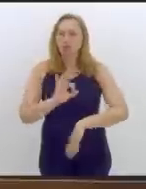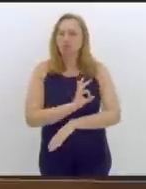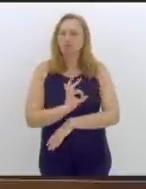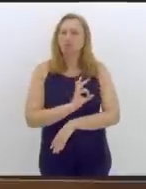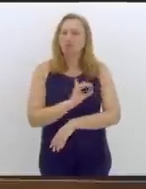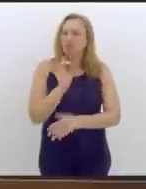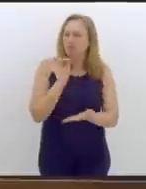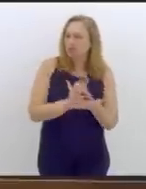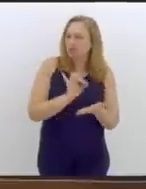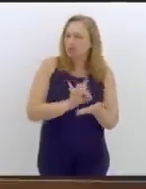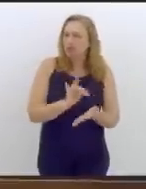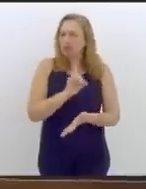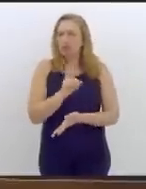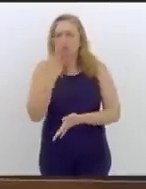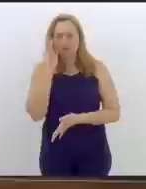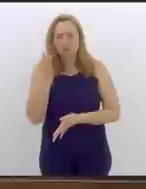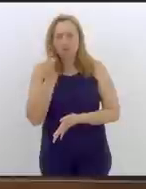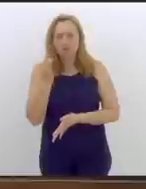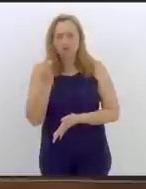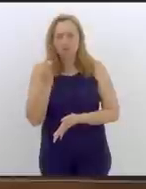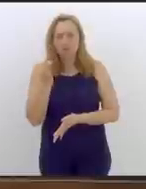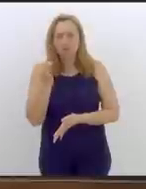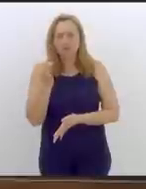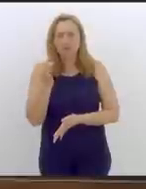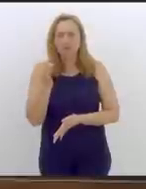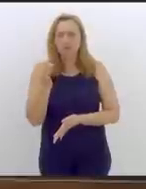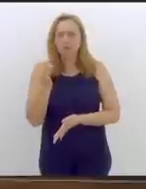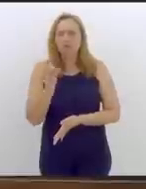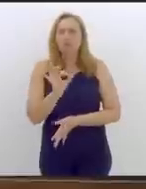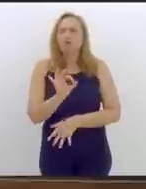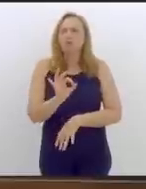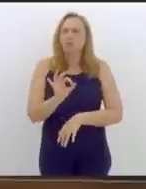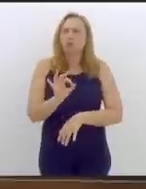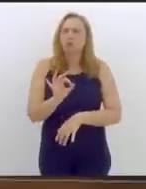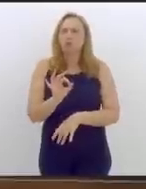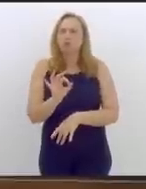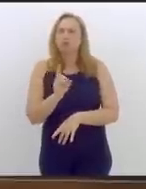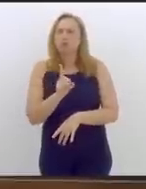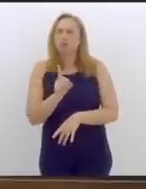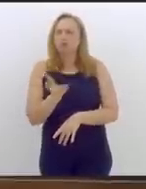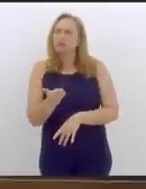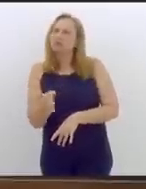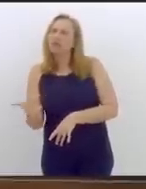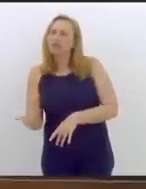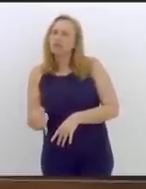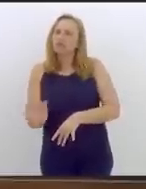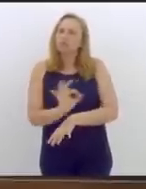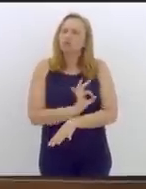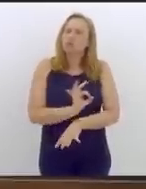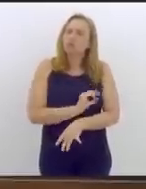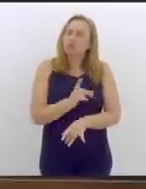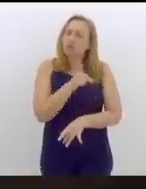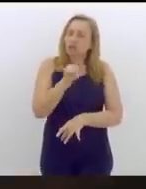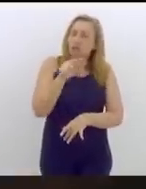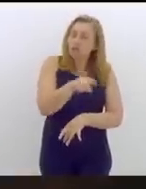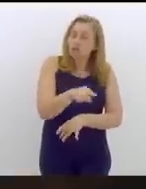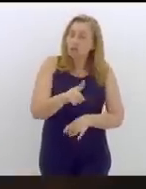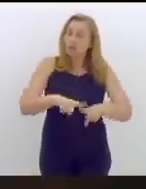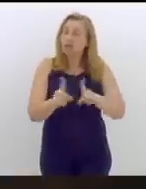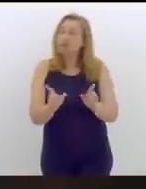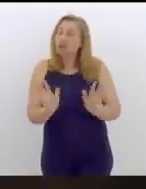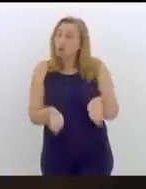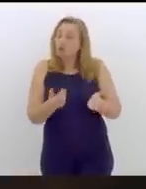contaria com aquele policial naquele dia correto e passou a contar então automaticamente você passa a ter um aumento de efetivo